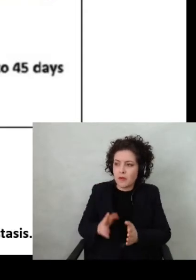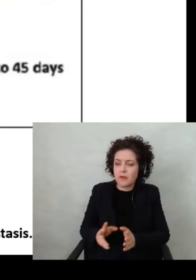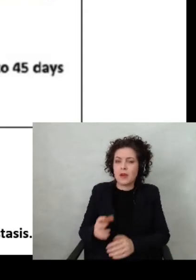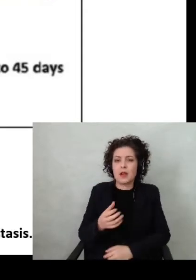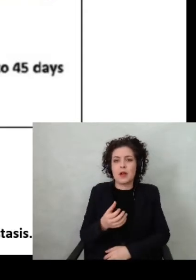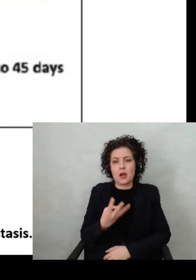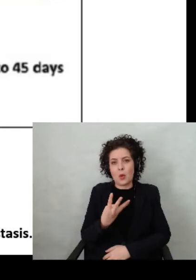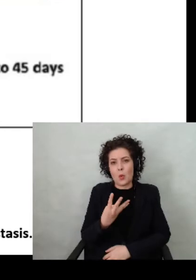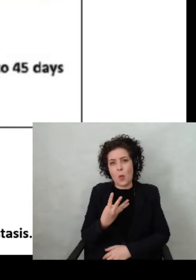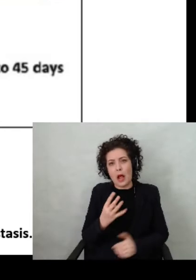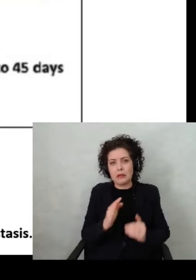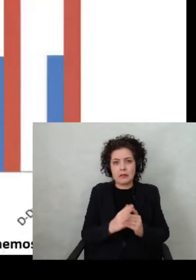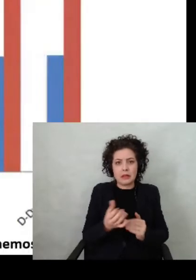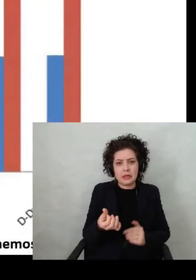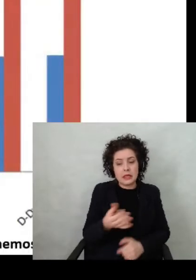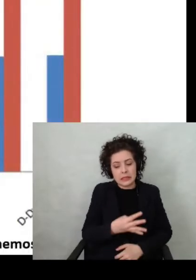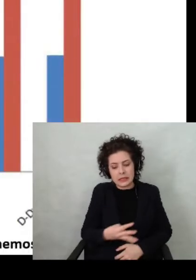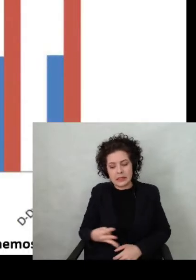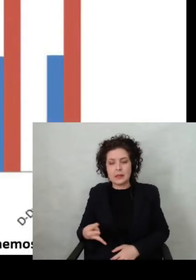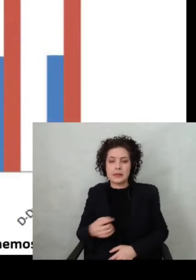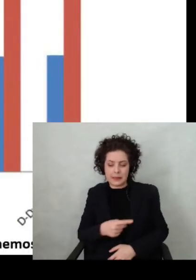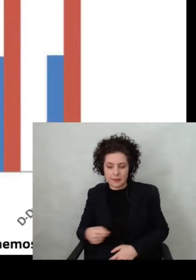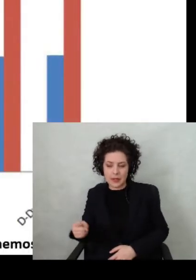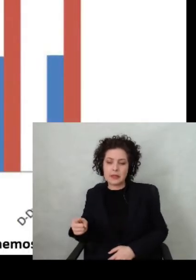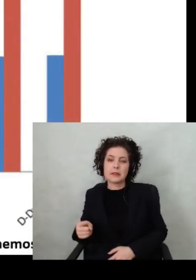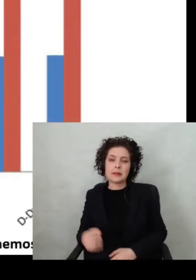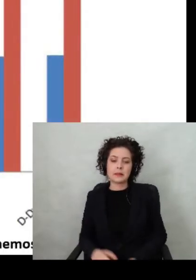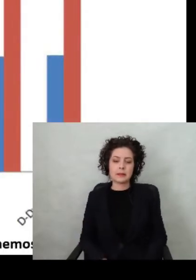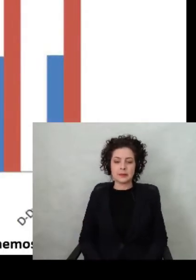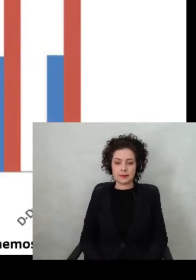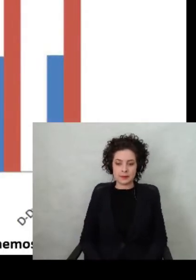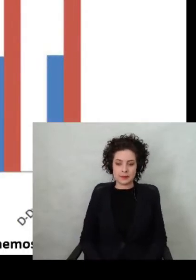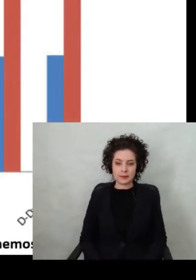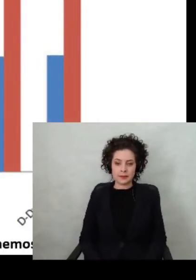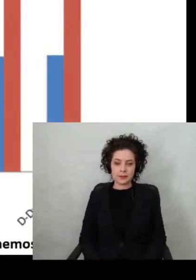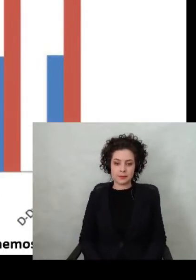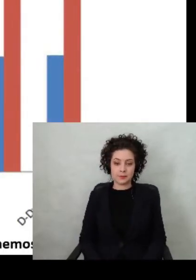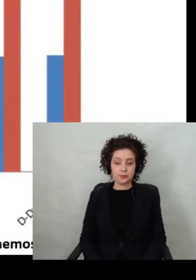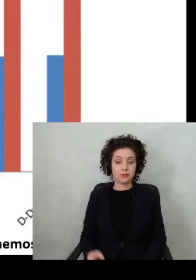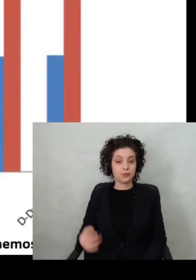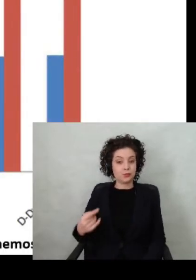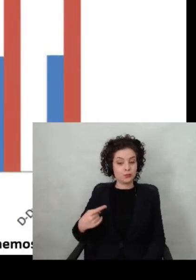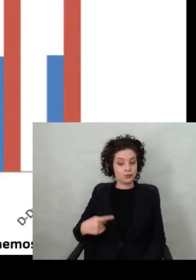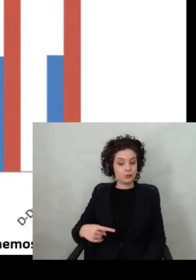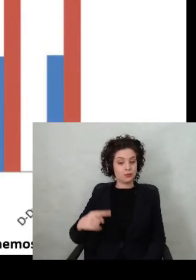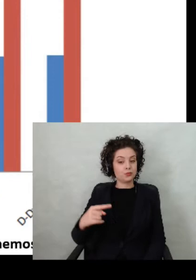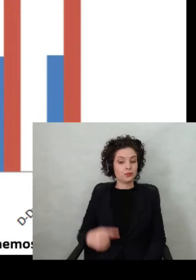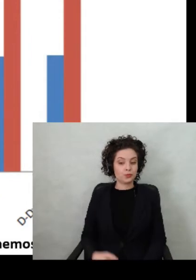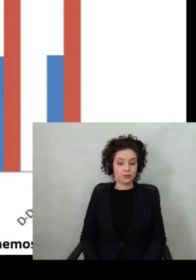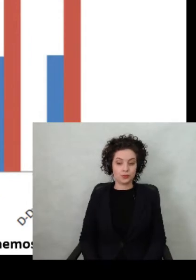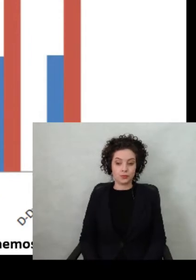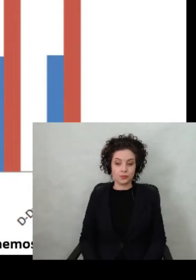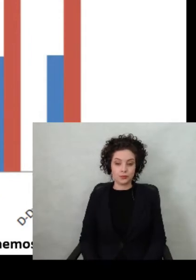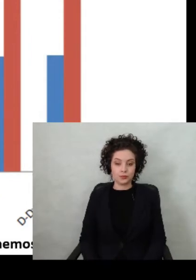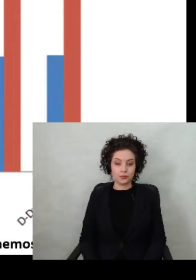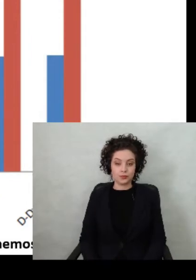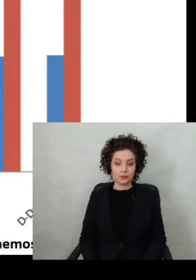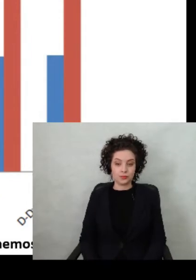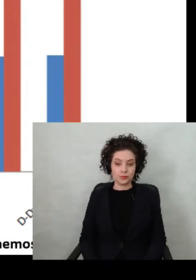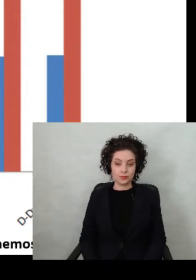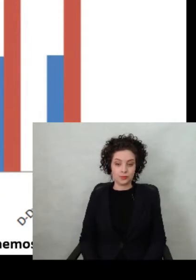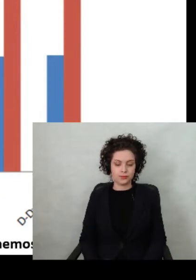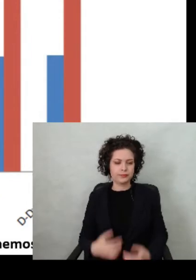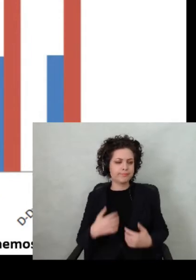6 semanas pós-alta. Por último, uma pergunta que intriga a todos,